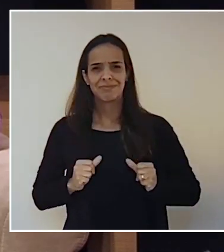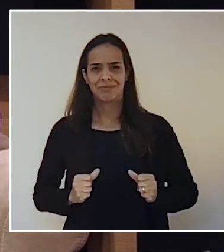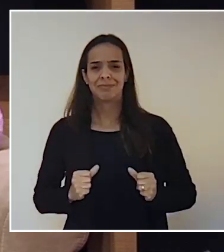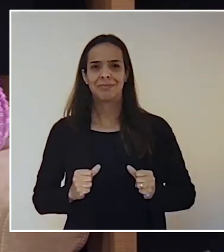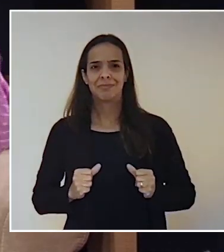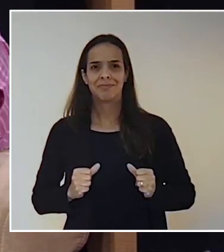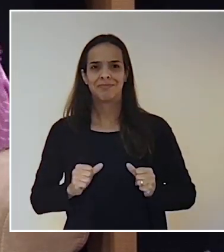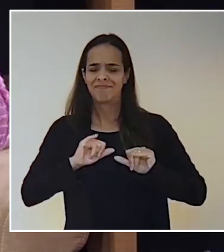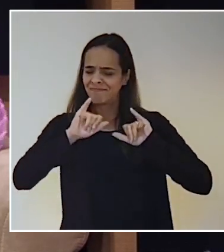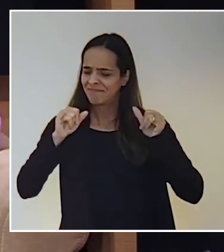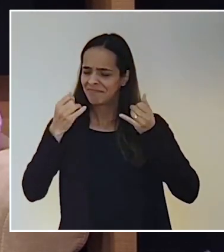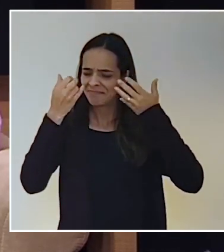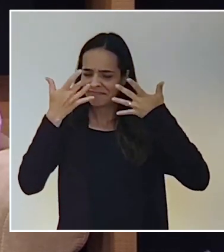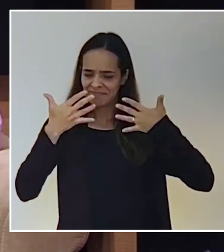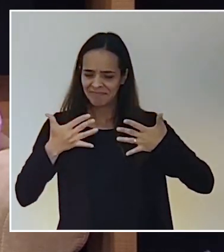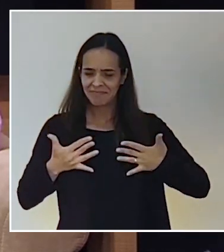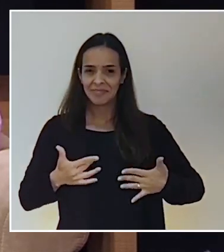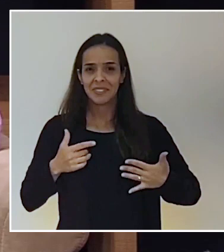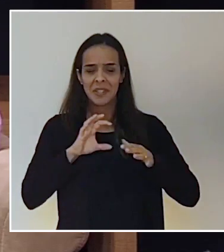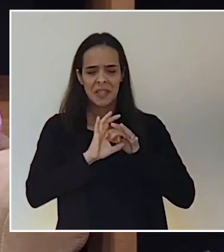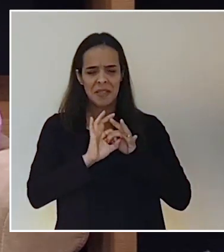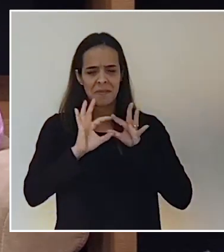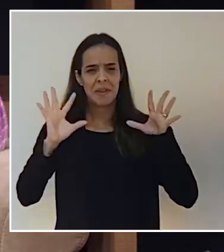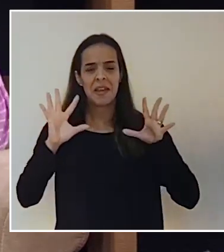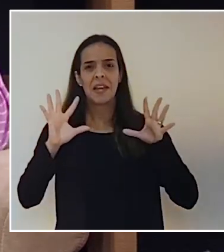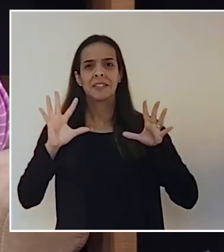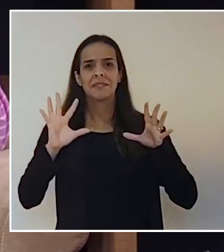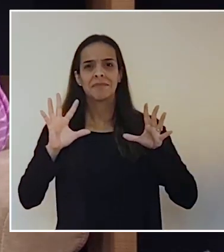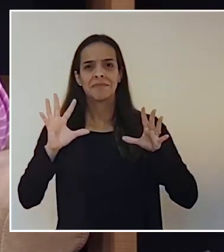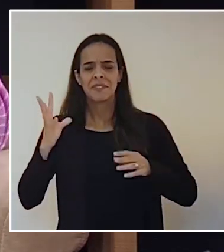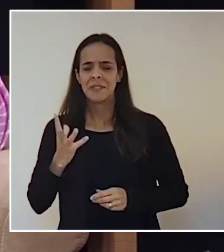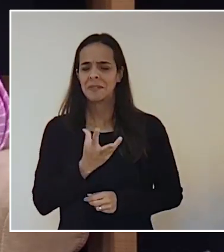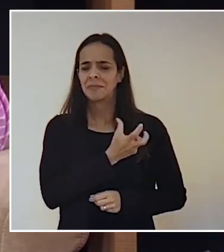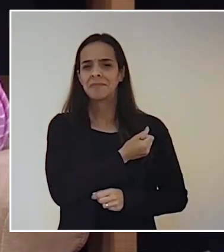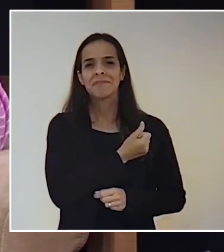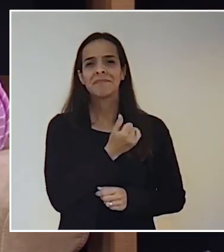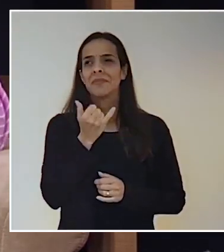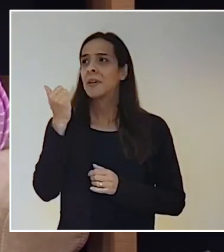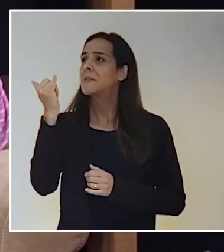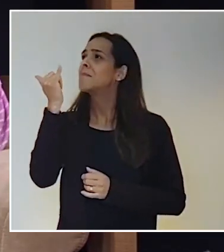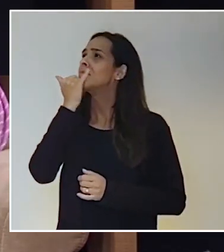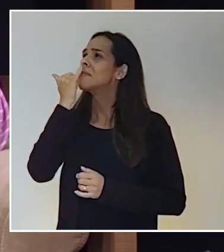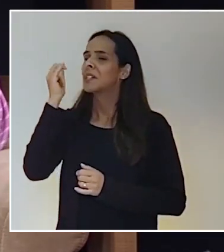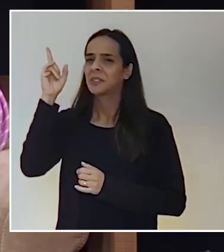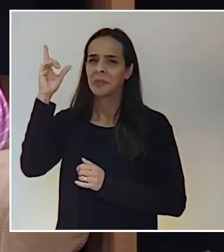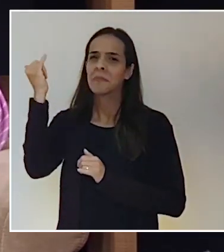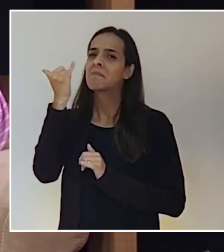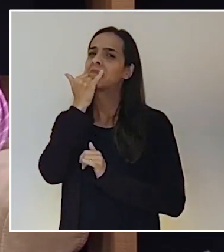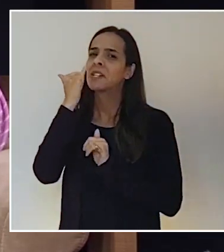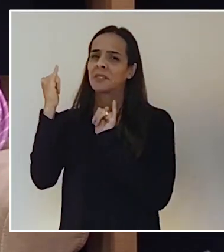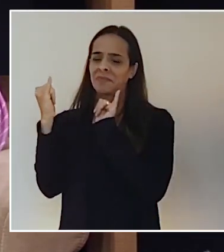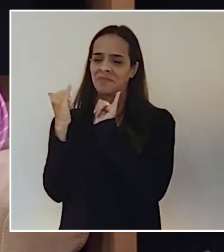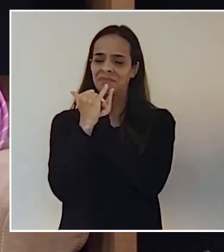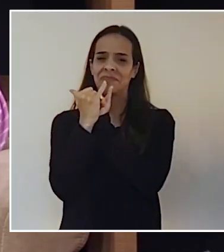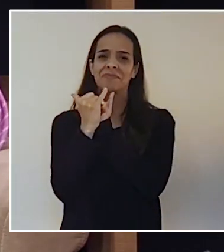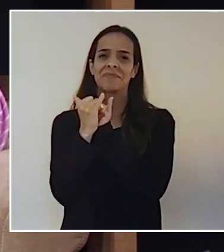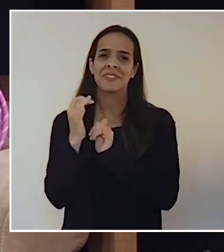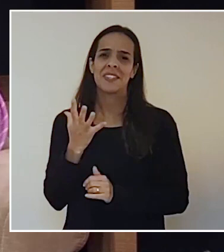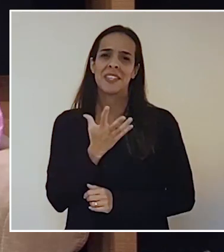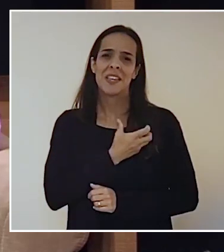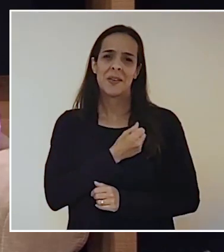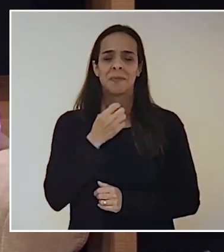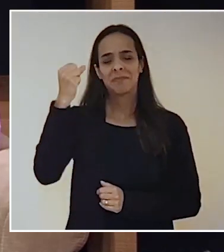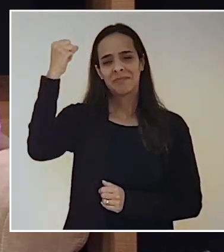perdoados, salvos pela graça. Ao olharmos para esse passado, temos uma imensa dívida de